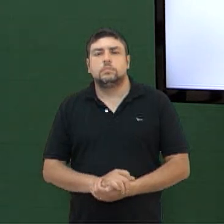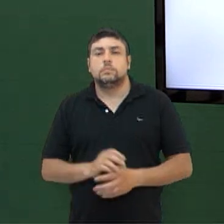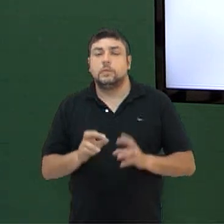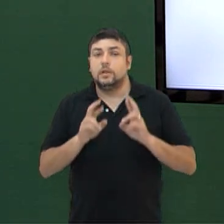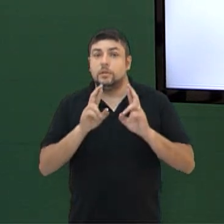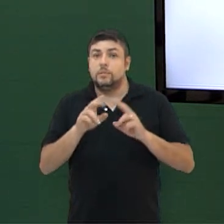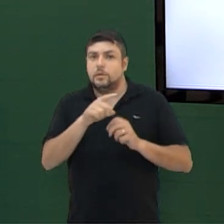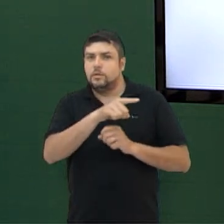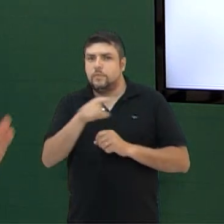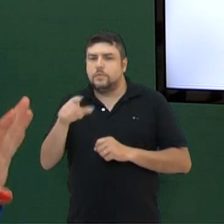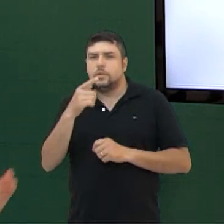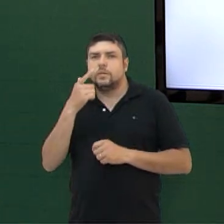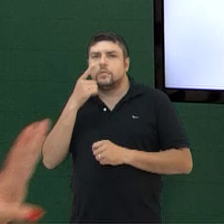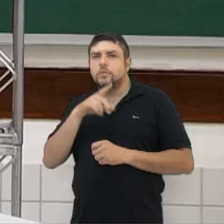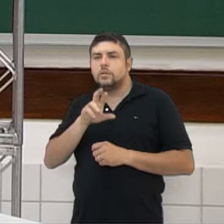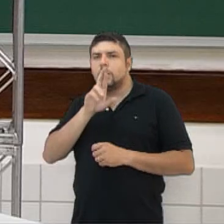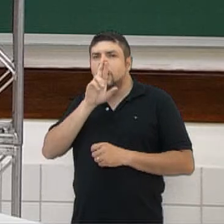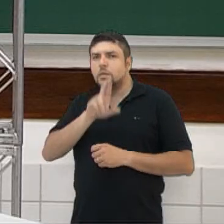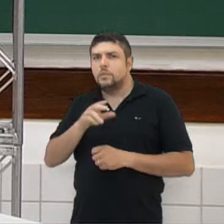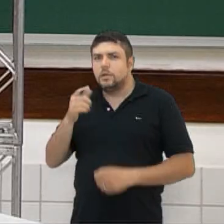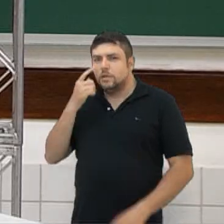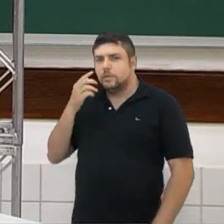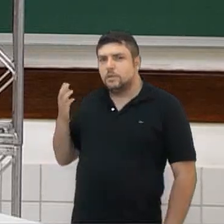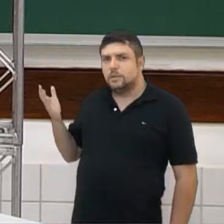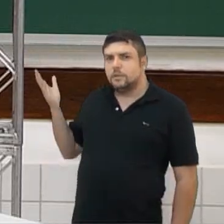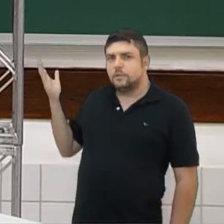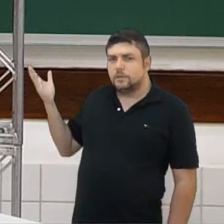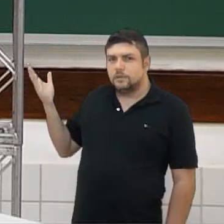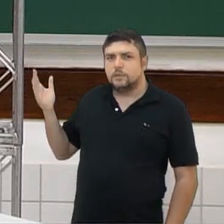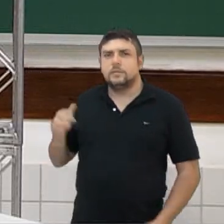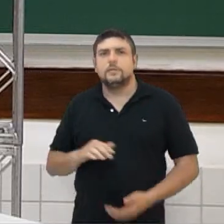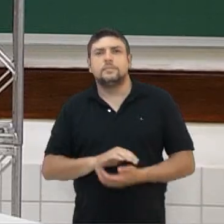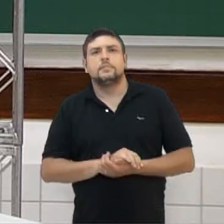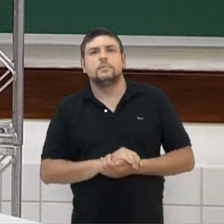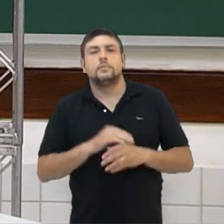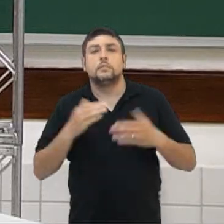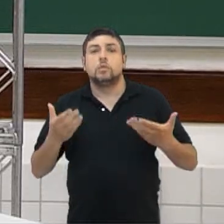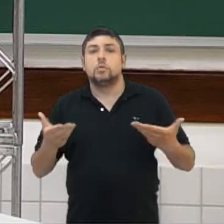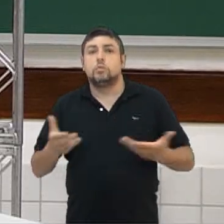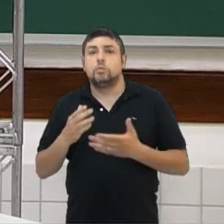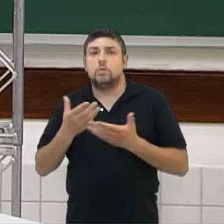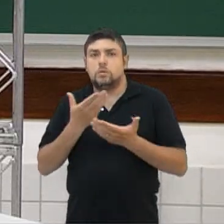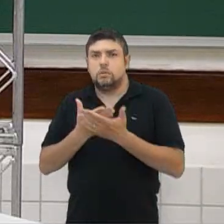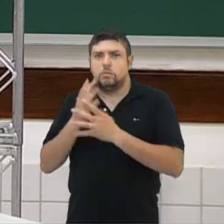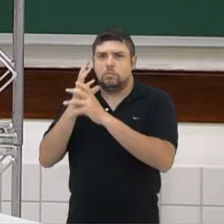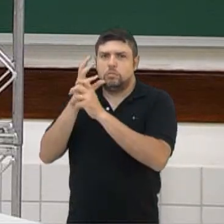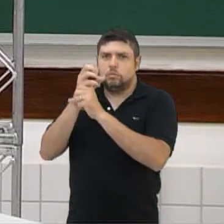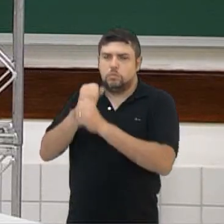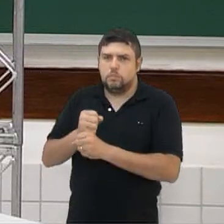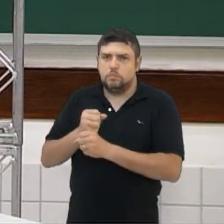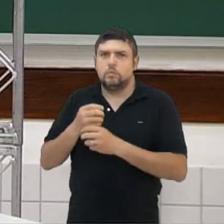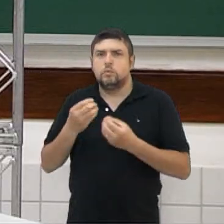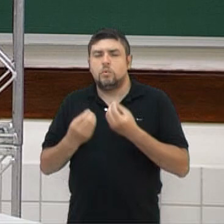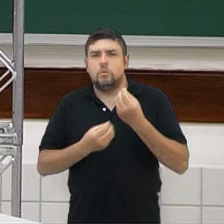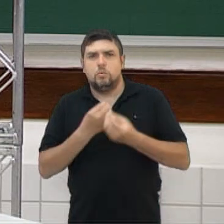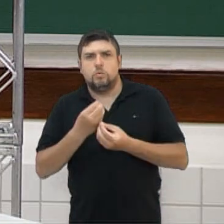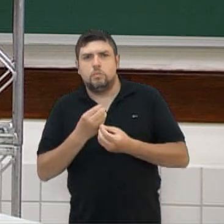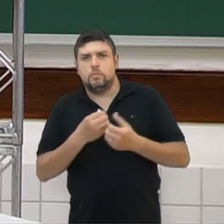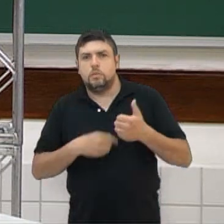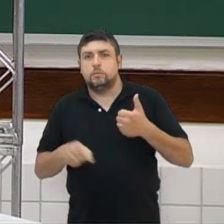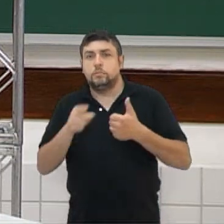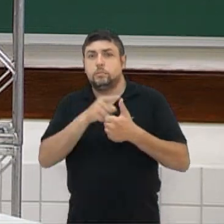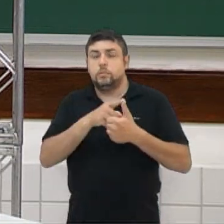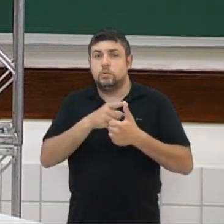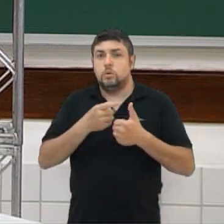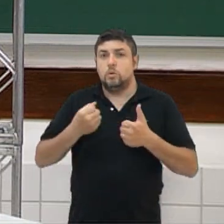você tenha conseguido fazer, vou deixar resolvido aqui no slide para você. Então, o que nós aprendemos na aula de hoje? Hoje nós vimos